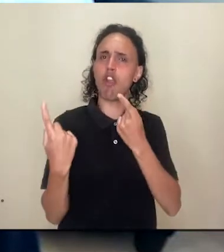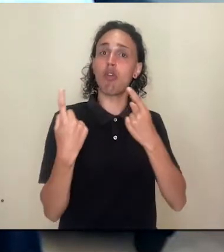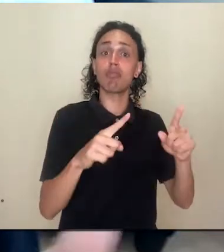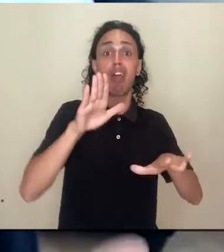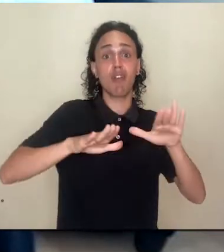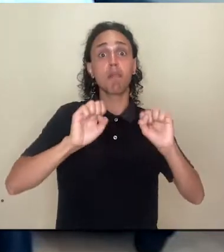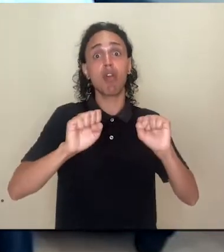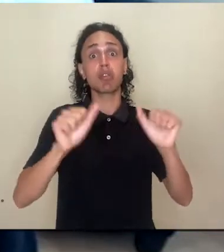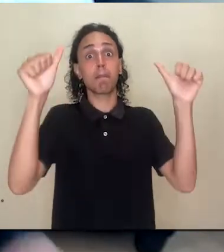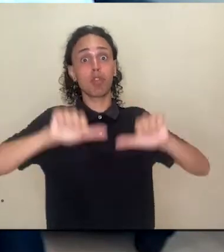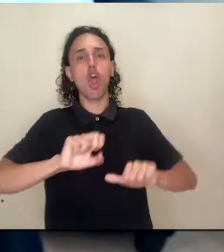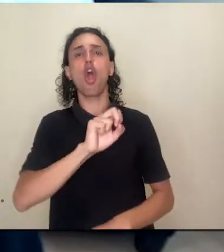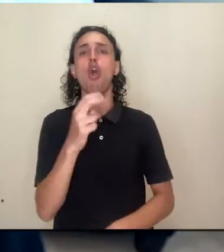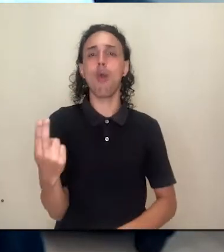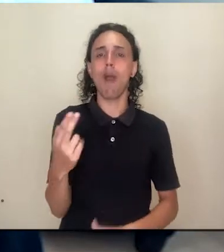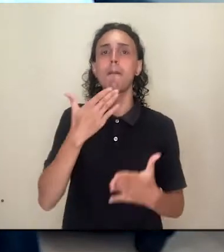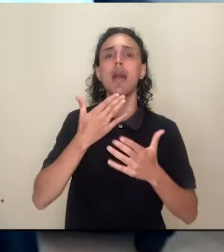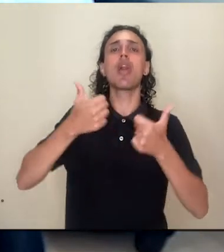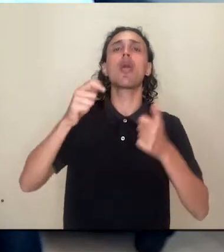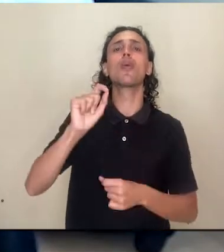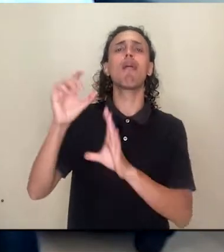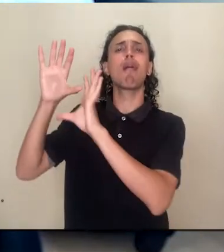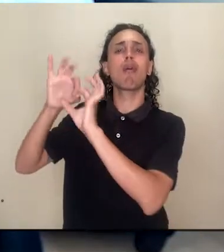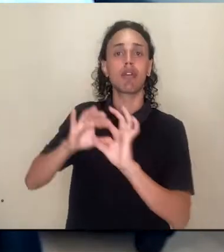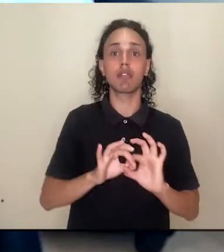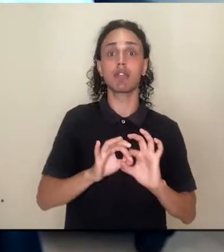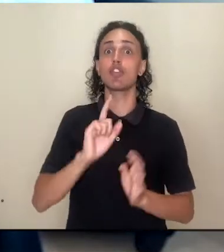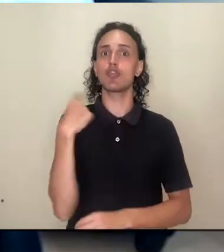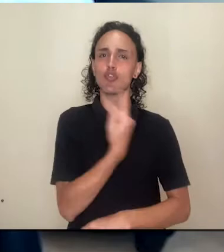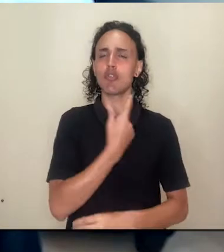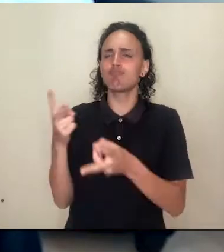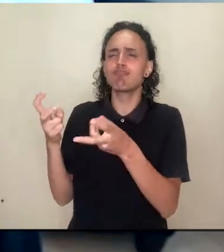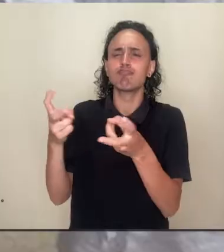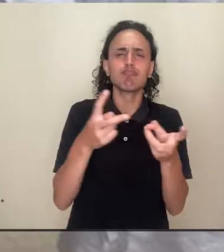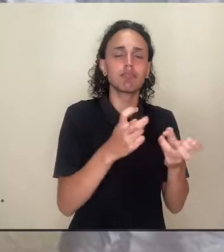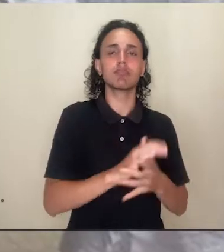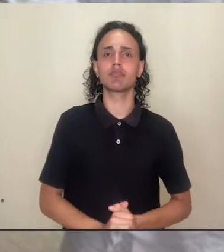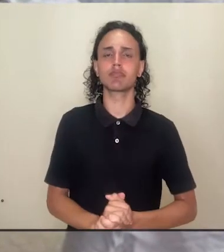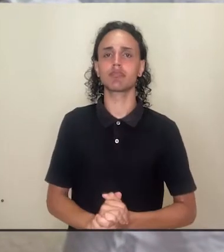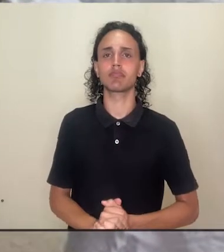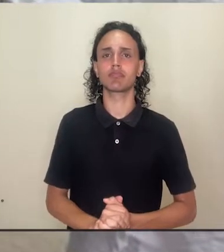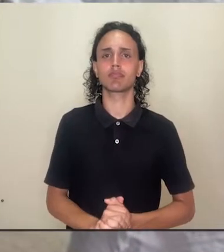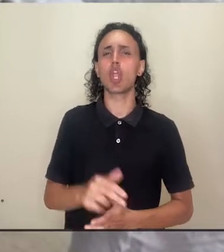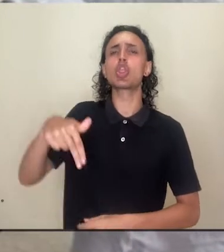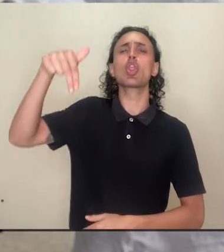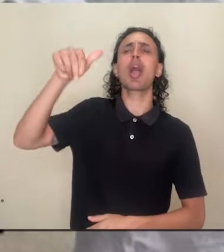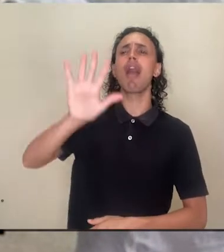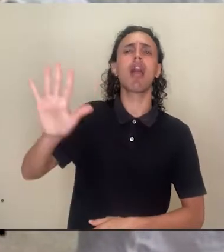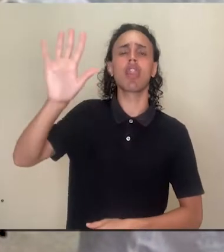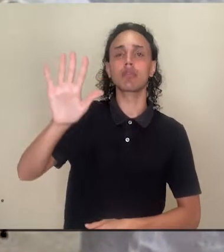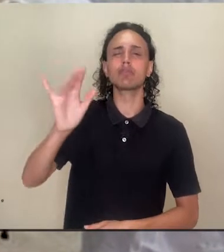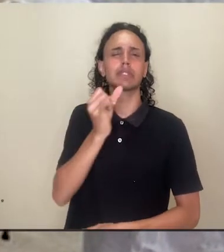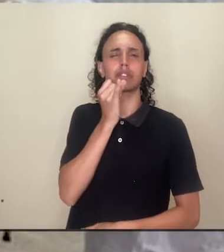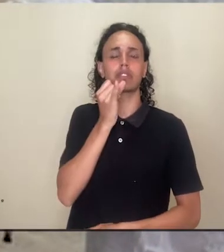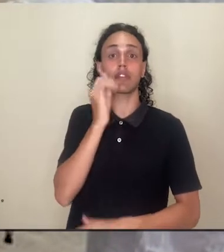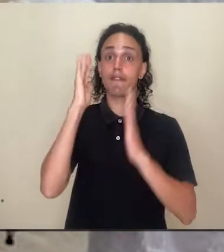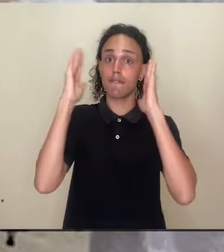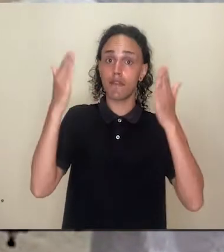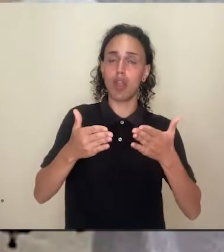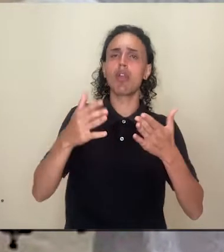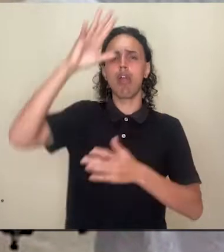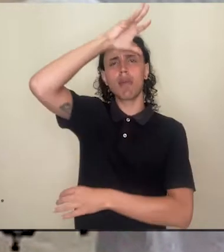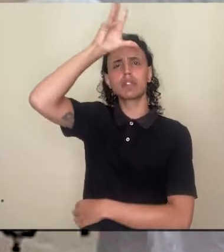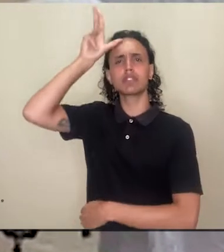ter piorado ou melhorado esse contexto que a gente mensurou. Por que a região norte, especialmente o estado